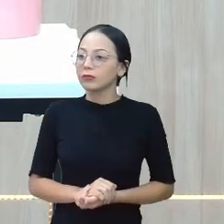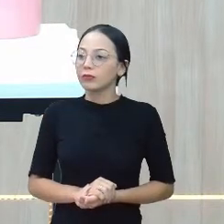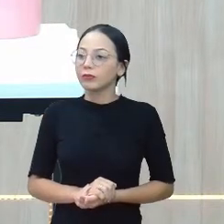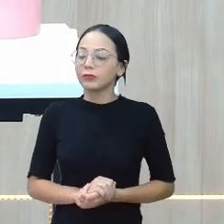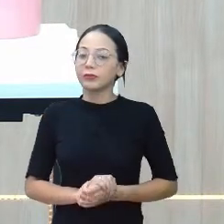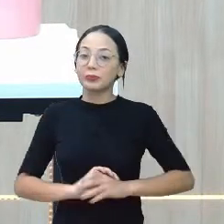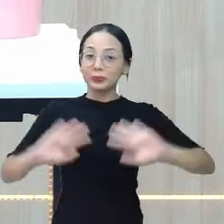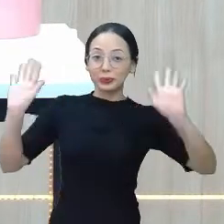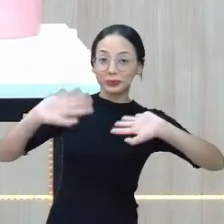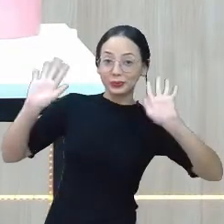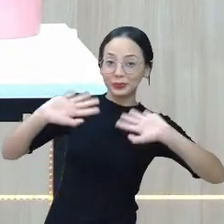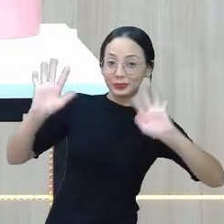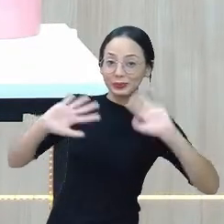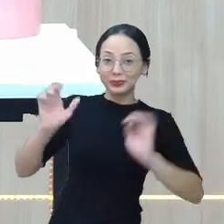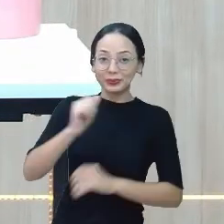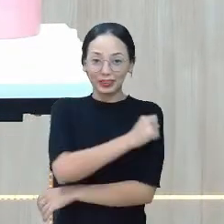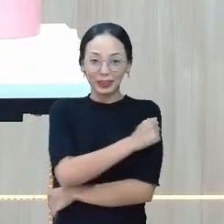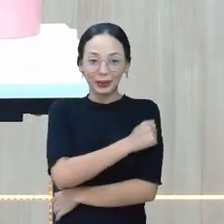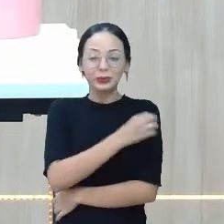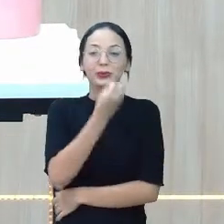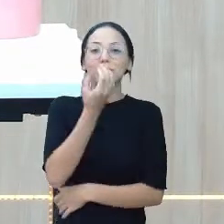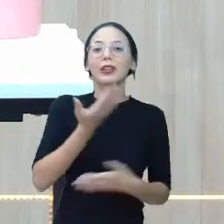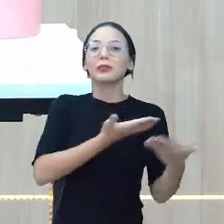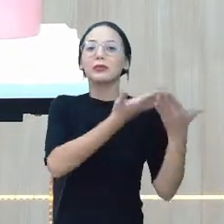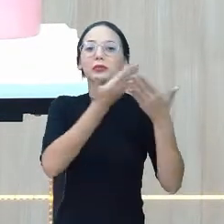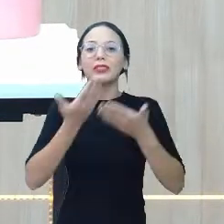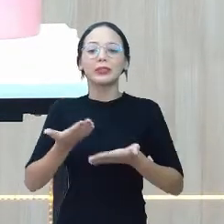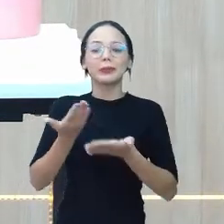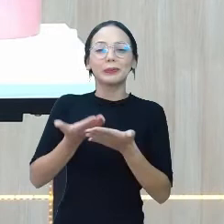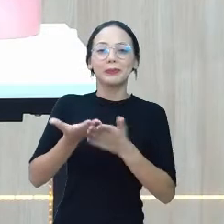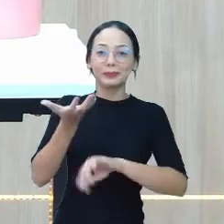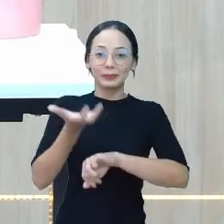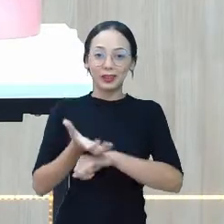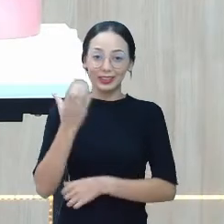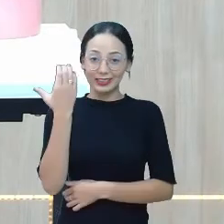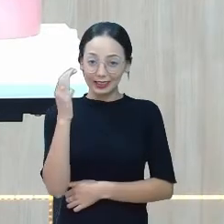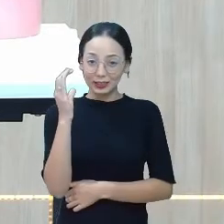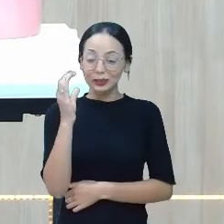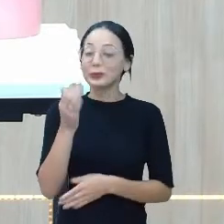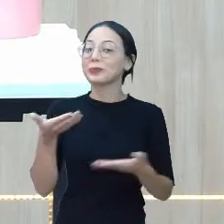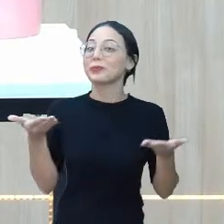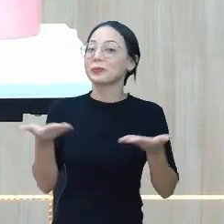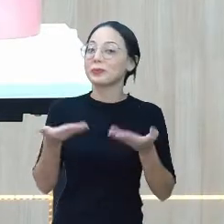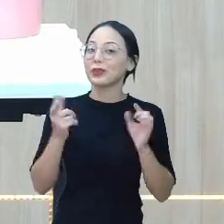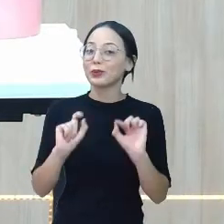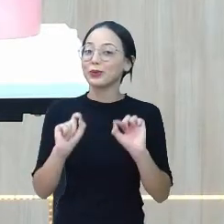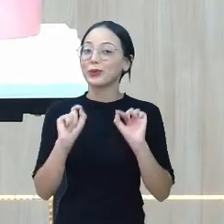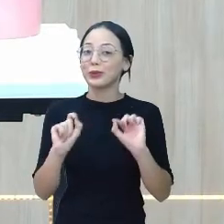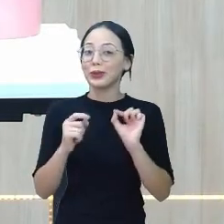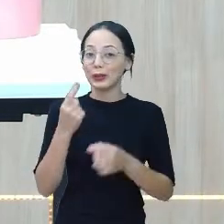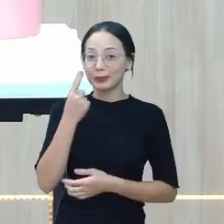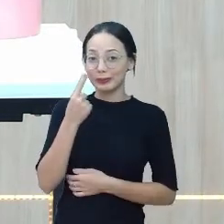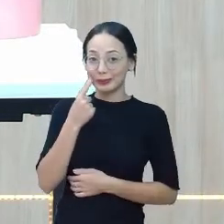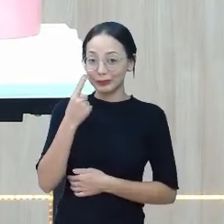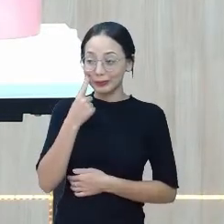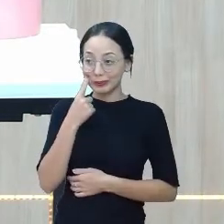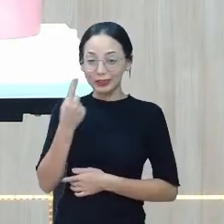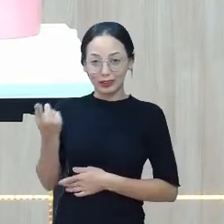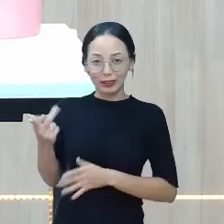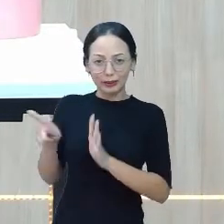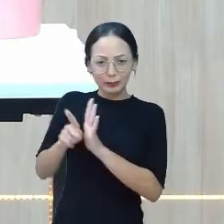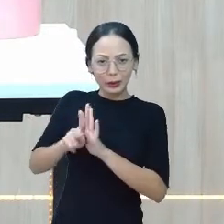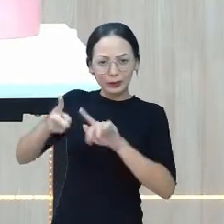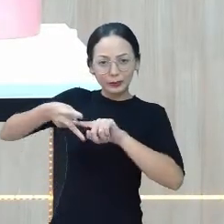Olá, alunos e alunas. Bem-vindo a mais uma aula de ciência. Hoje eu trouxe, além das peças